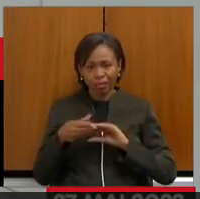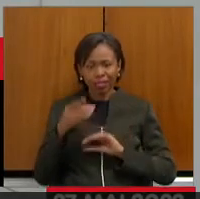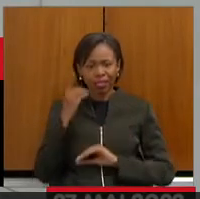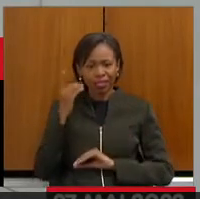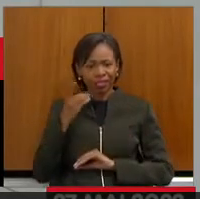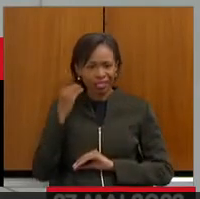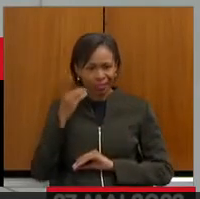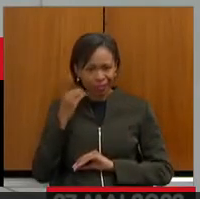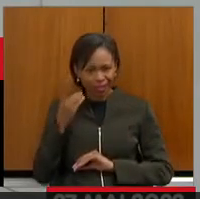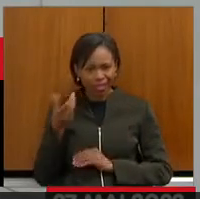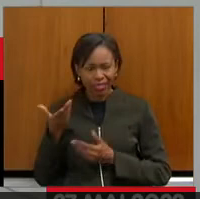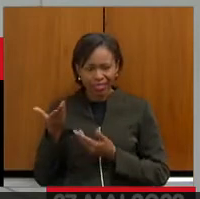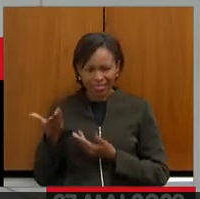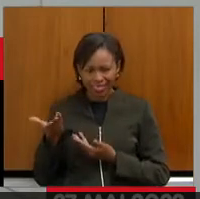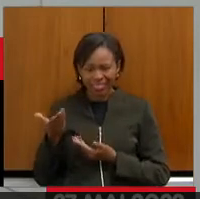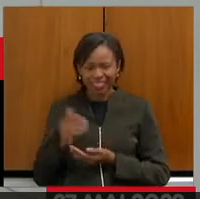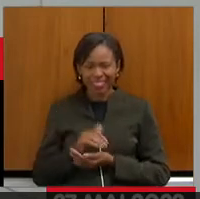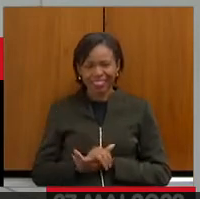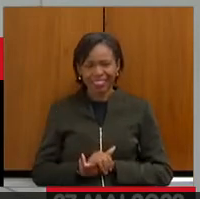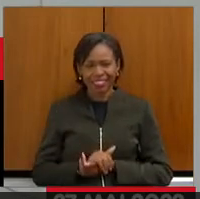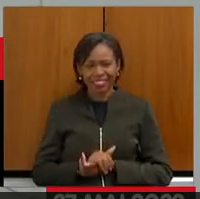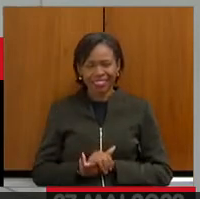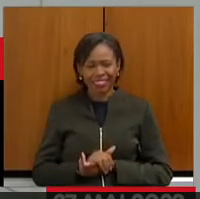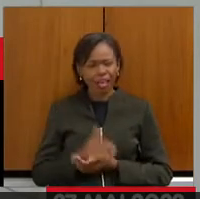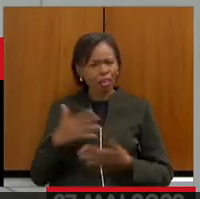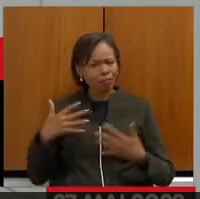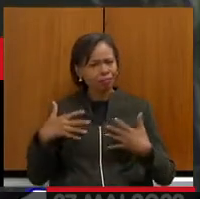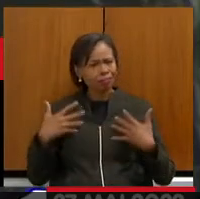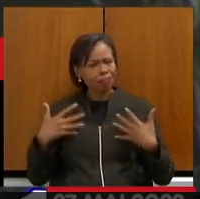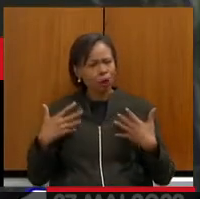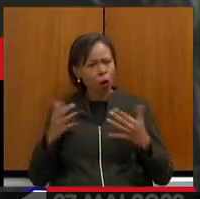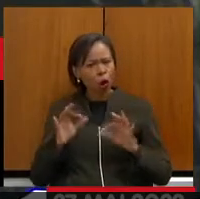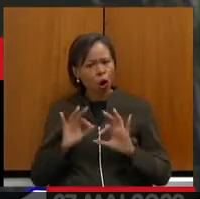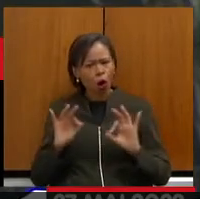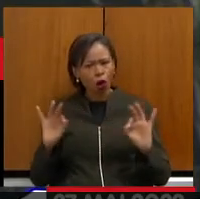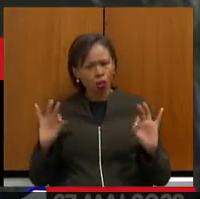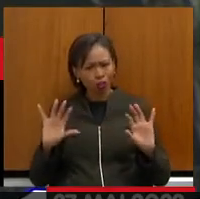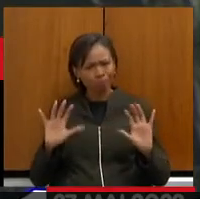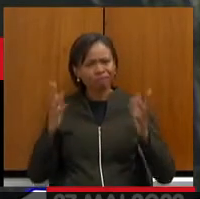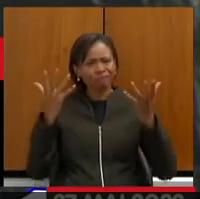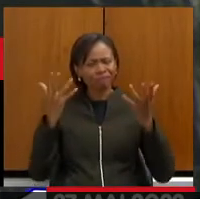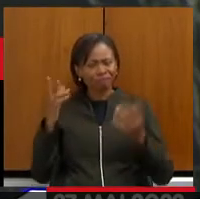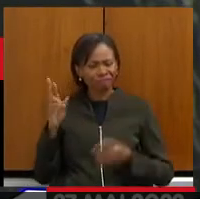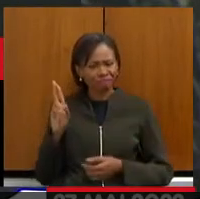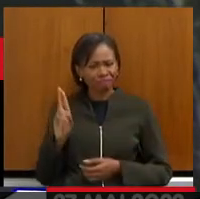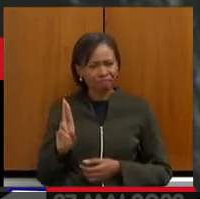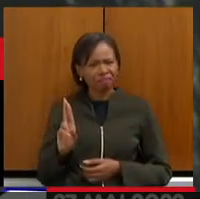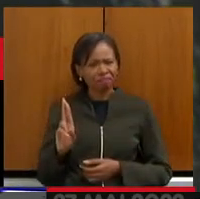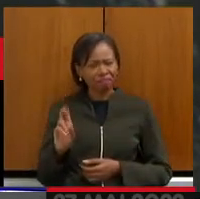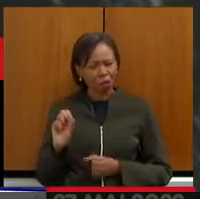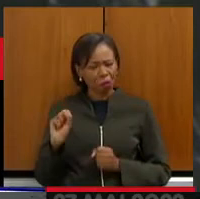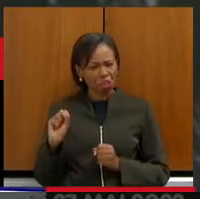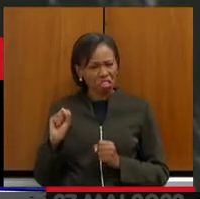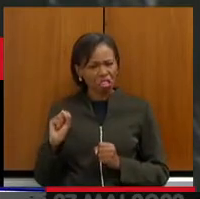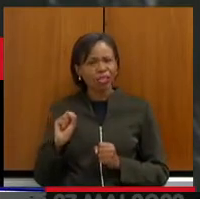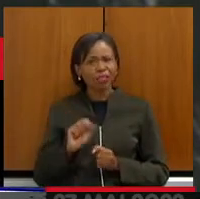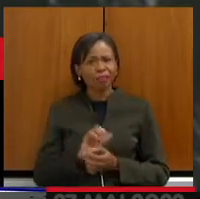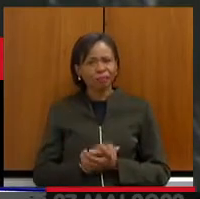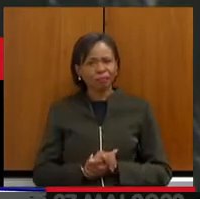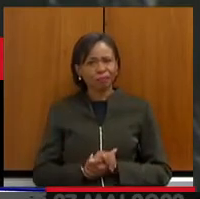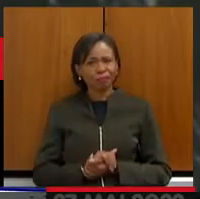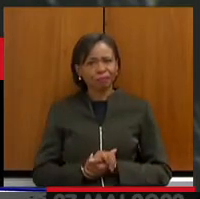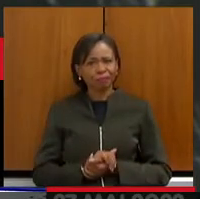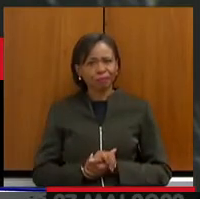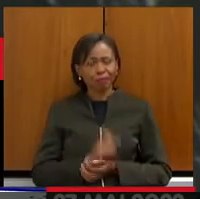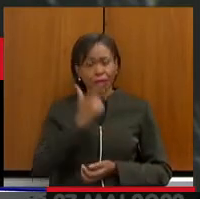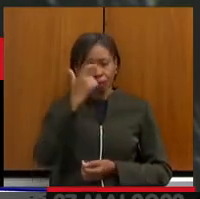da mesa um excelente evento de muita representatividade antes de falar na condição de advogado e